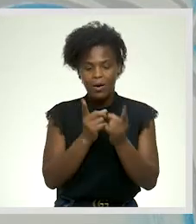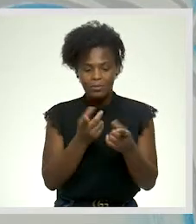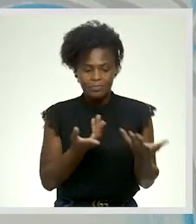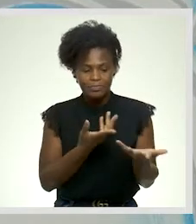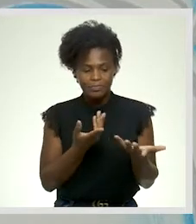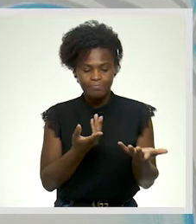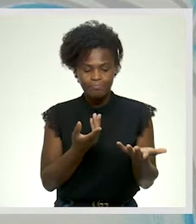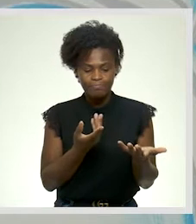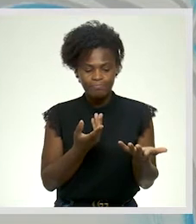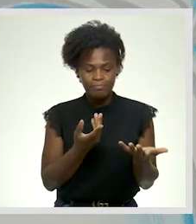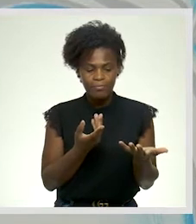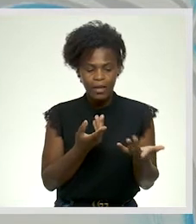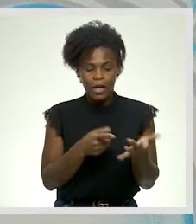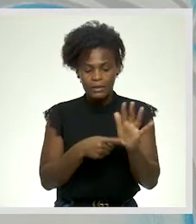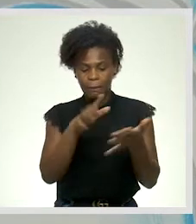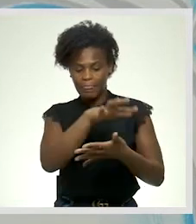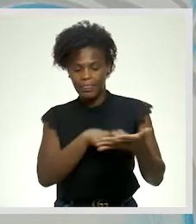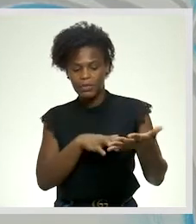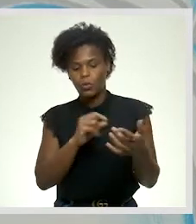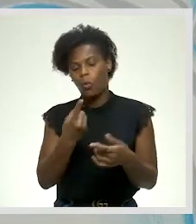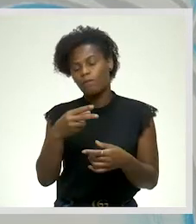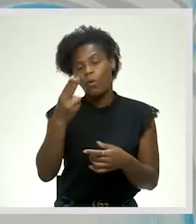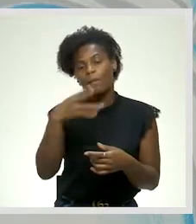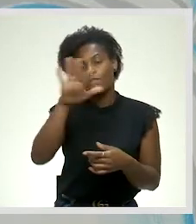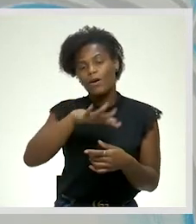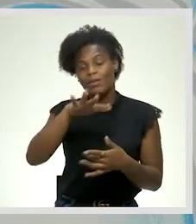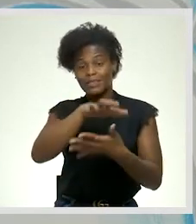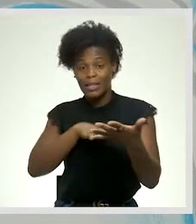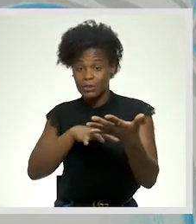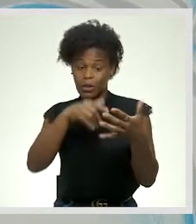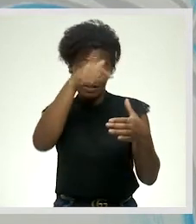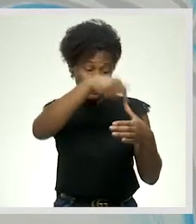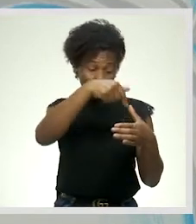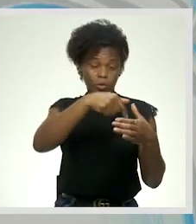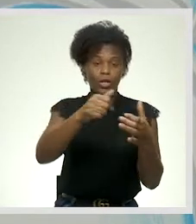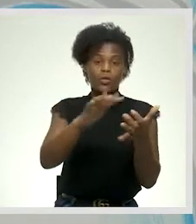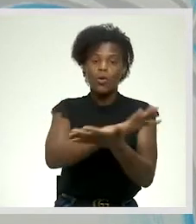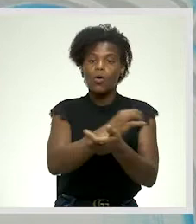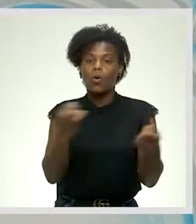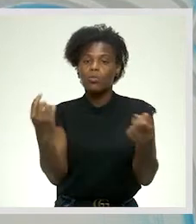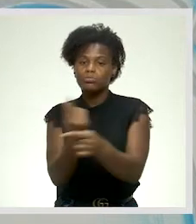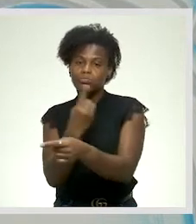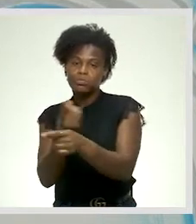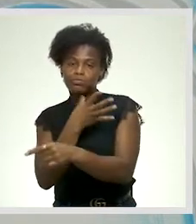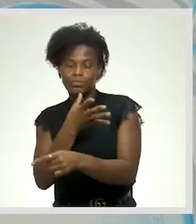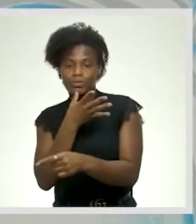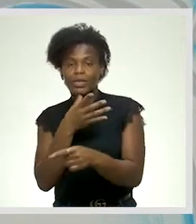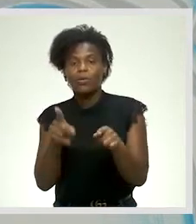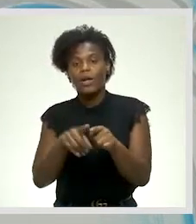portanto, texto, ou um procedimento textual que se enquadra dentro de uma notícia que, por sua vez, é um